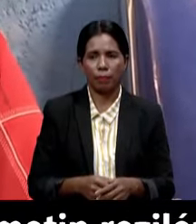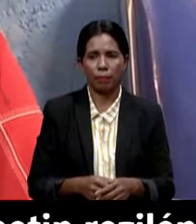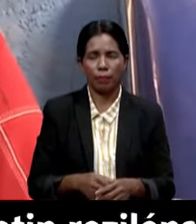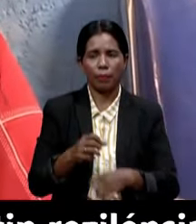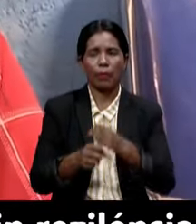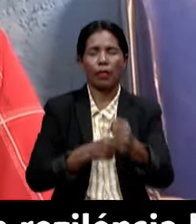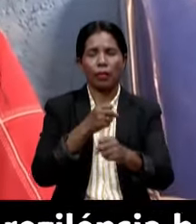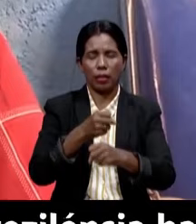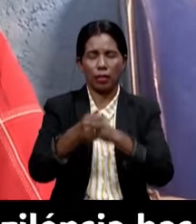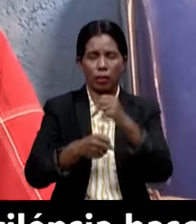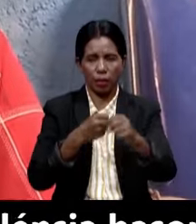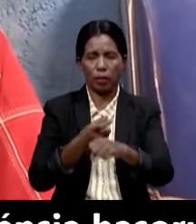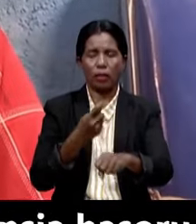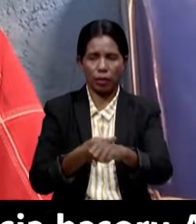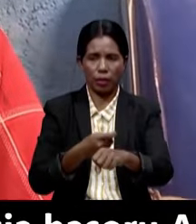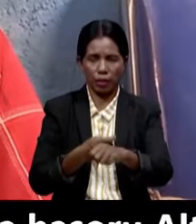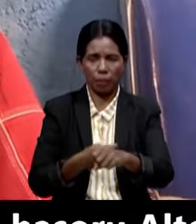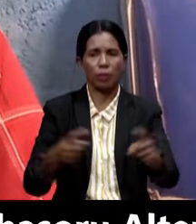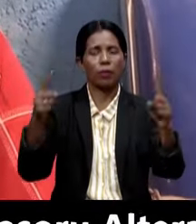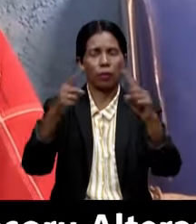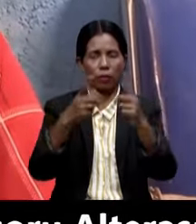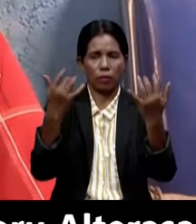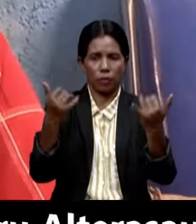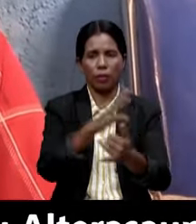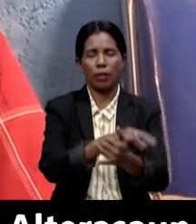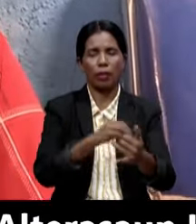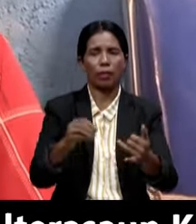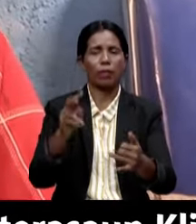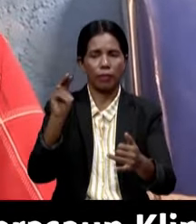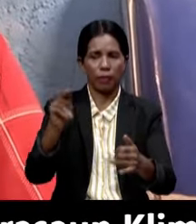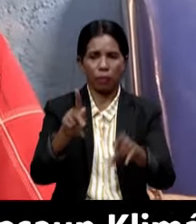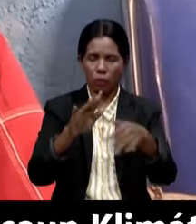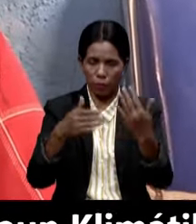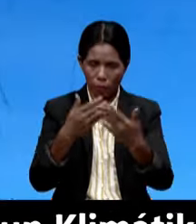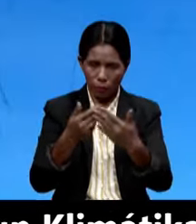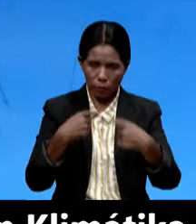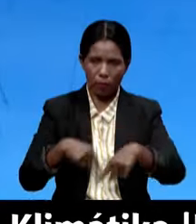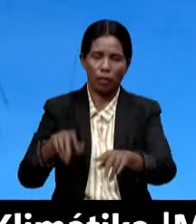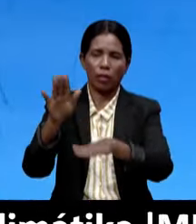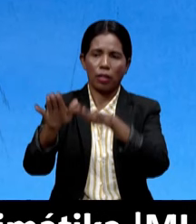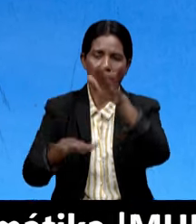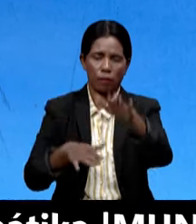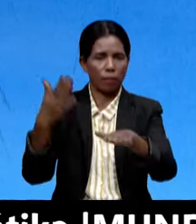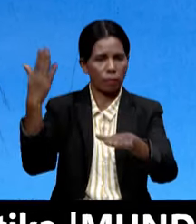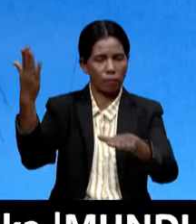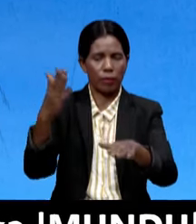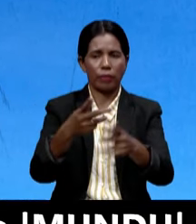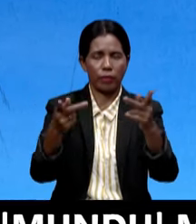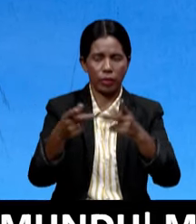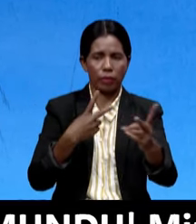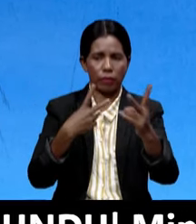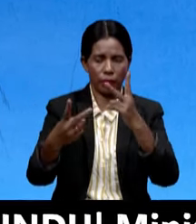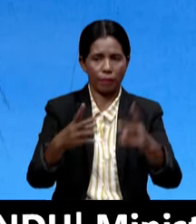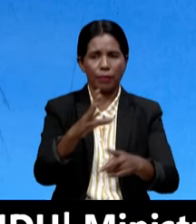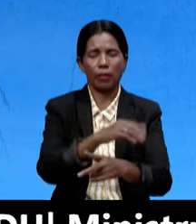tina pa tempo to aniversario Cristo Liurainia e ma utu se balete. Sítio turístico estátua